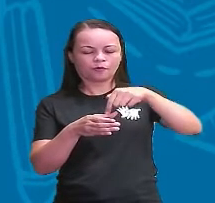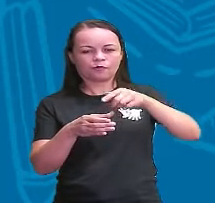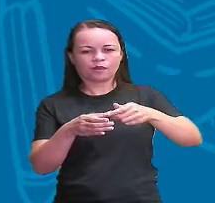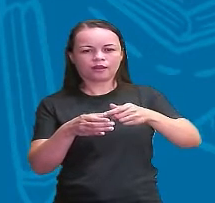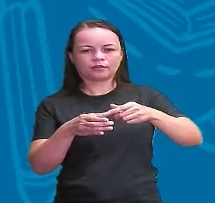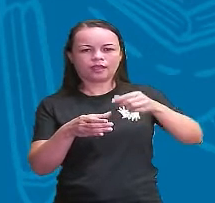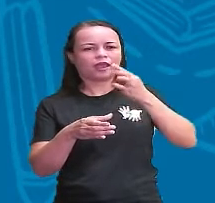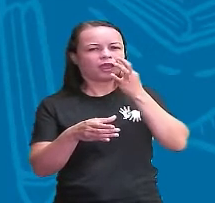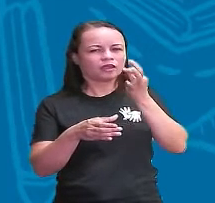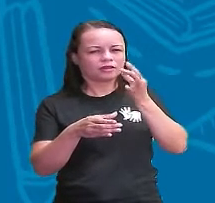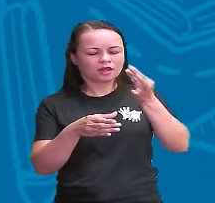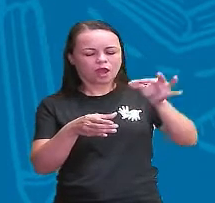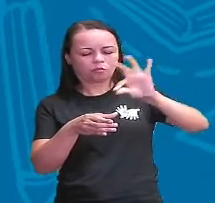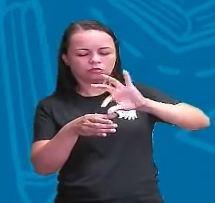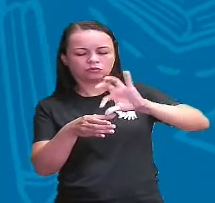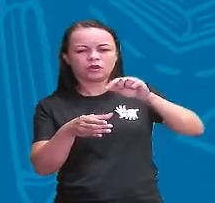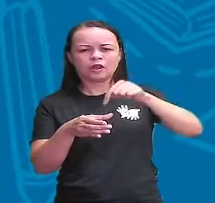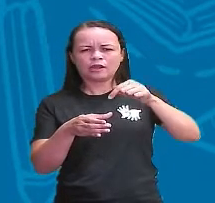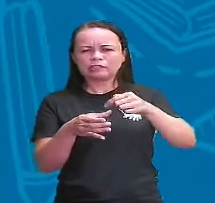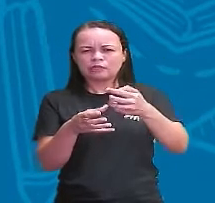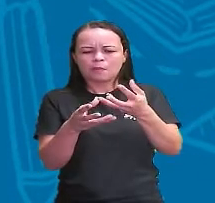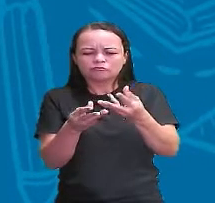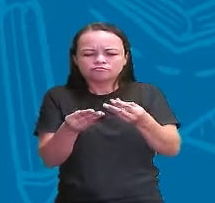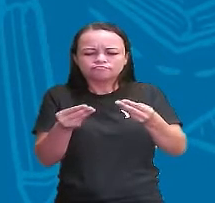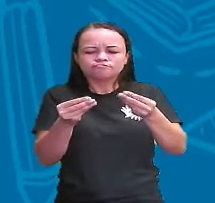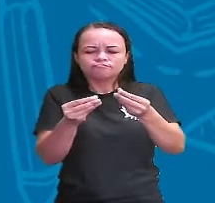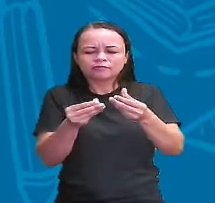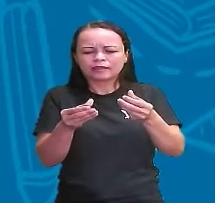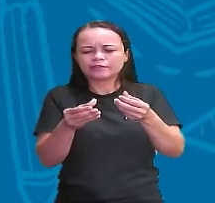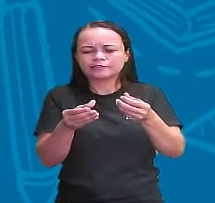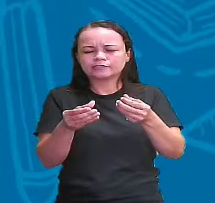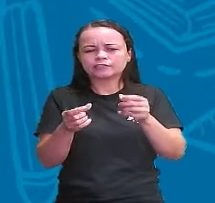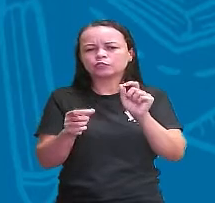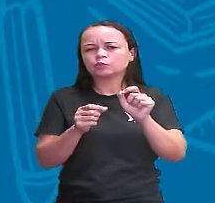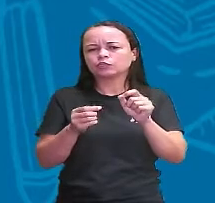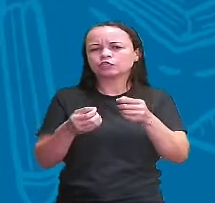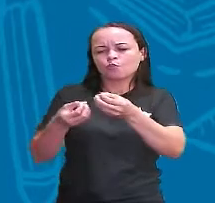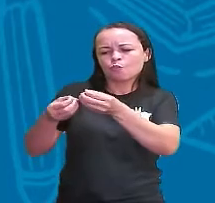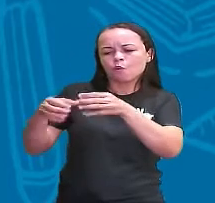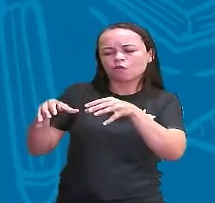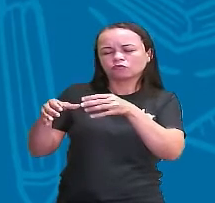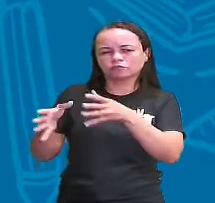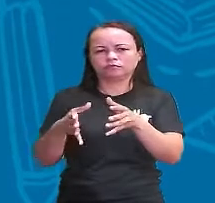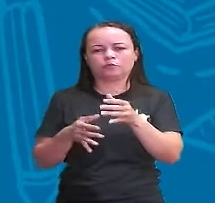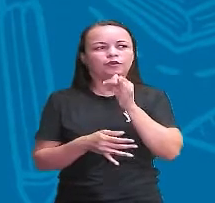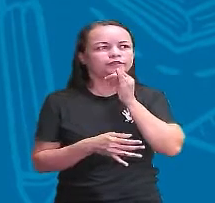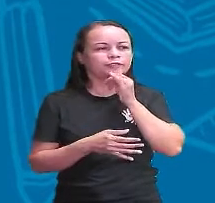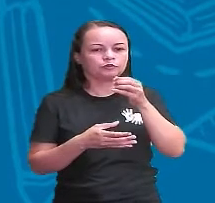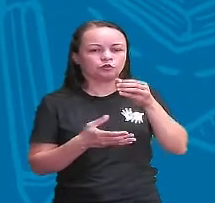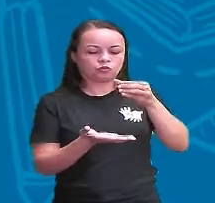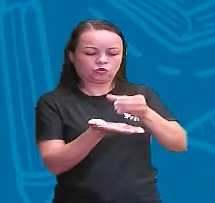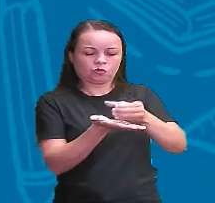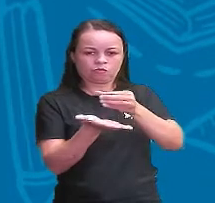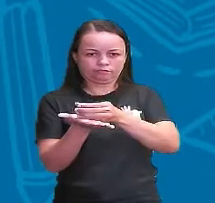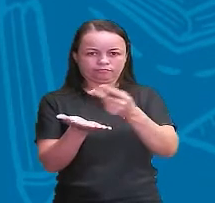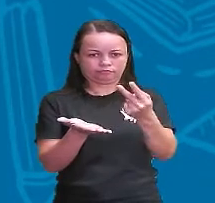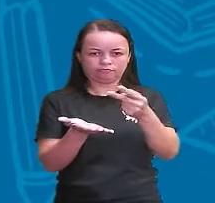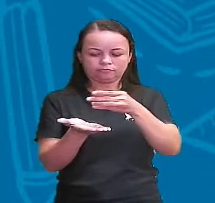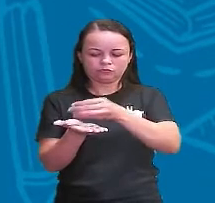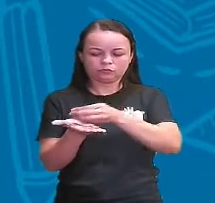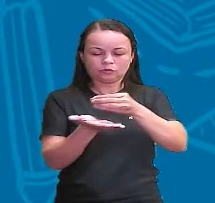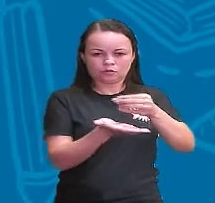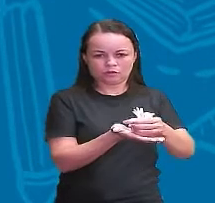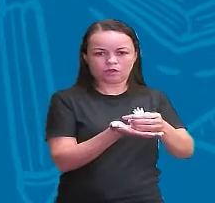mais densa do que um ovo, né? Se a gente pegar 2 copos de água, um copo com bastante sal e